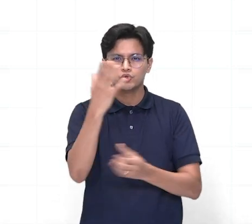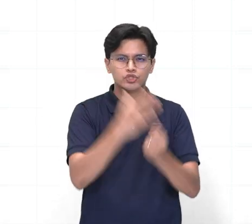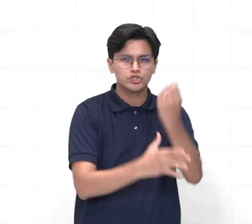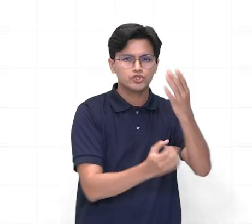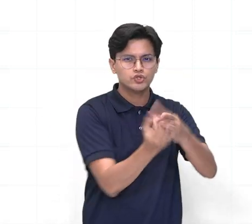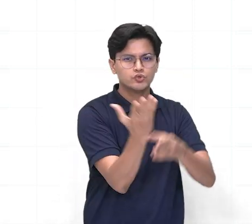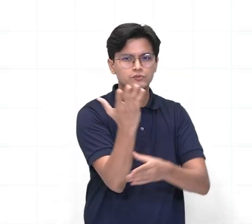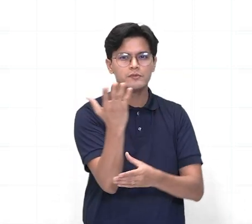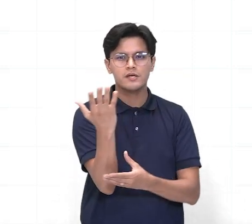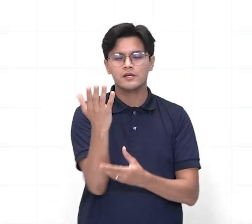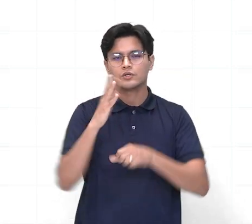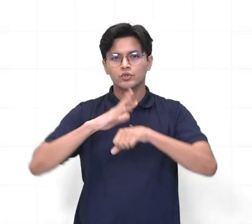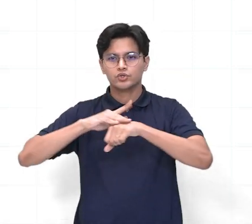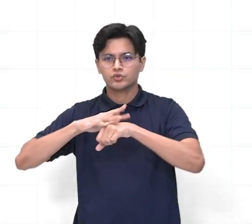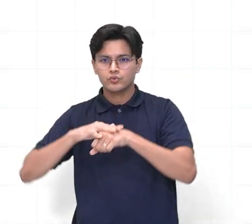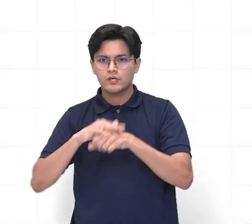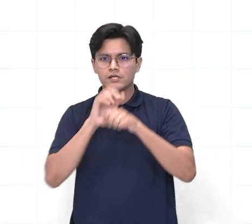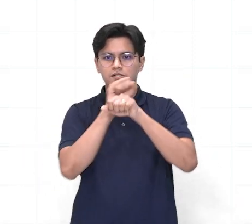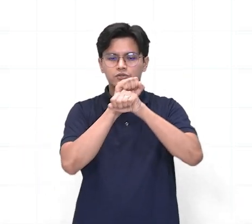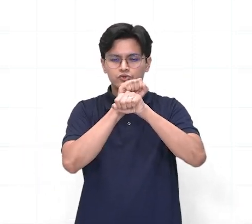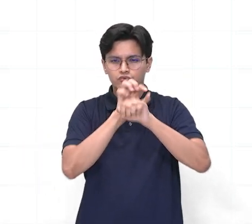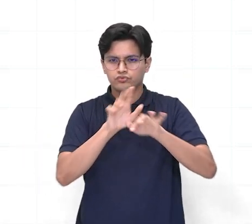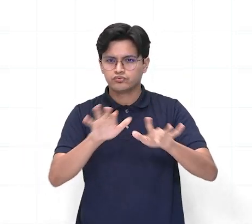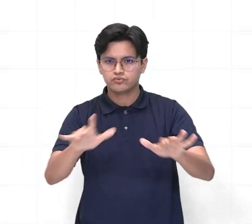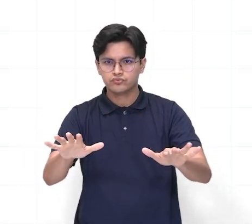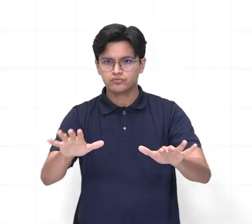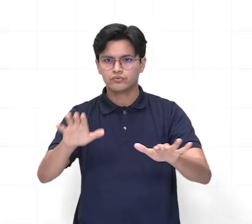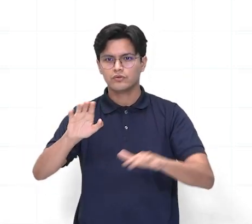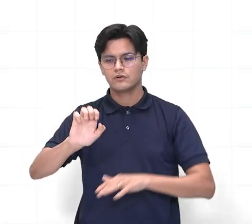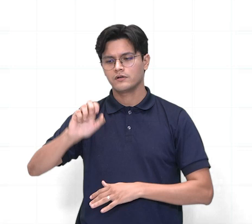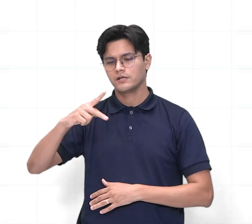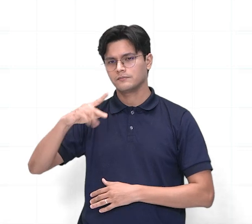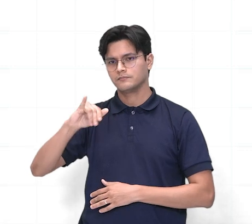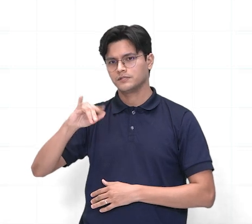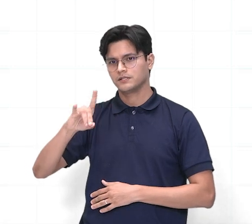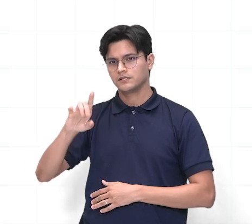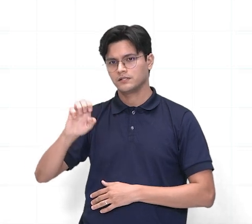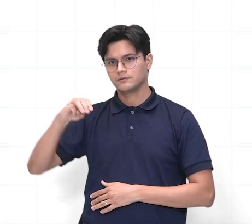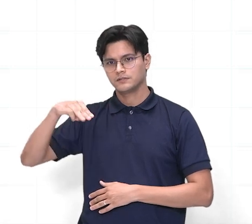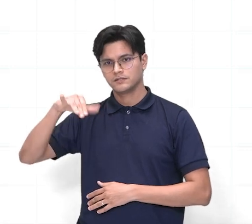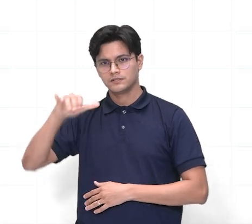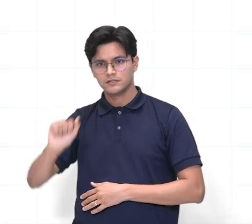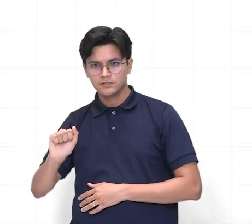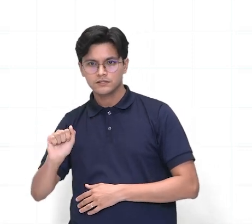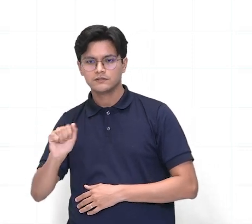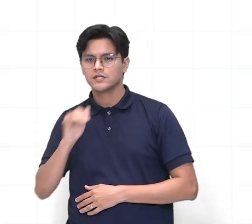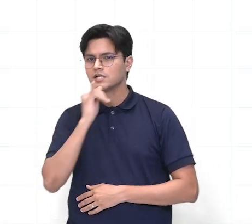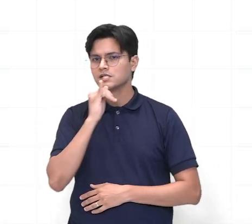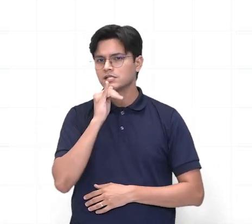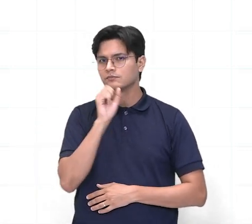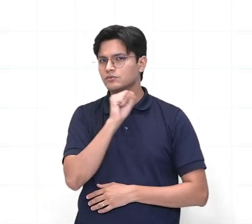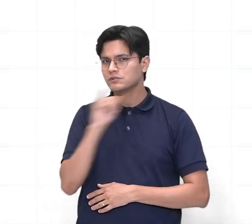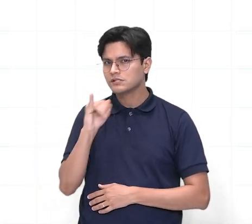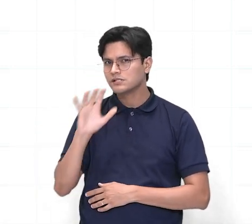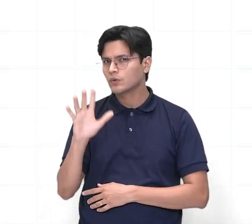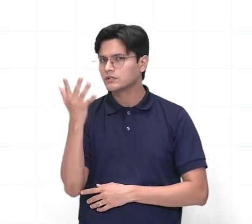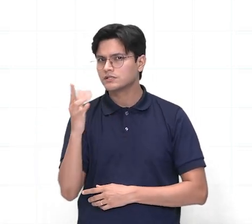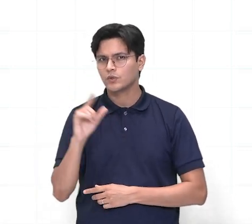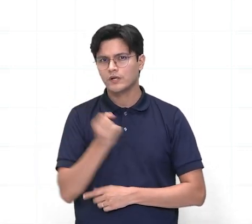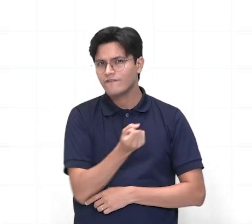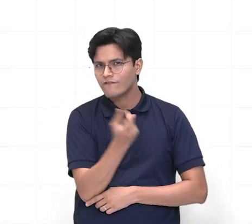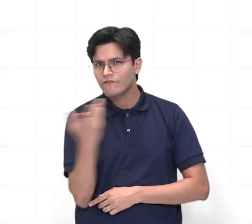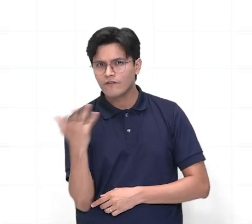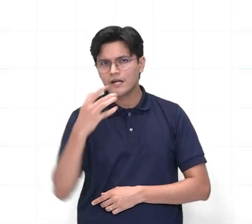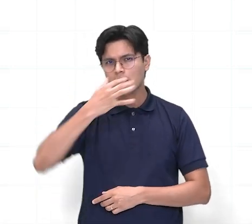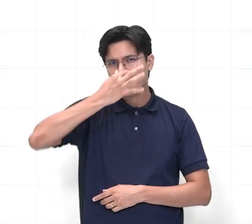nós temos uma epidemia, digamos, teve gripe na sua escola, então teve um surto de gripe na sua escola,